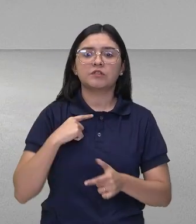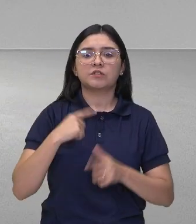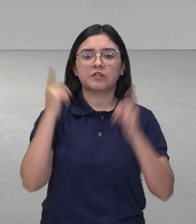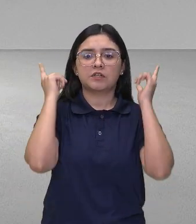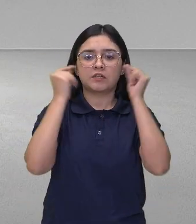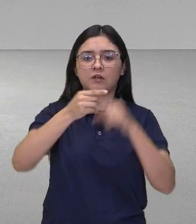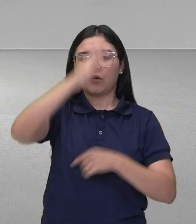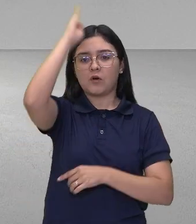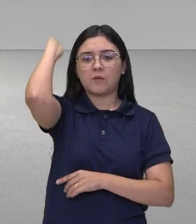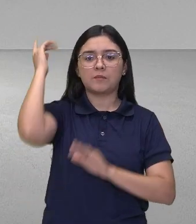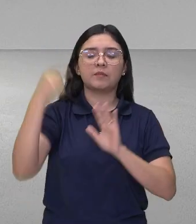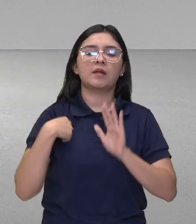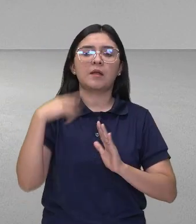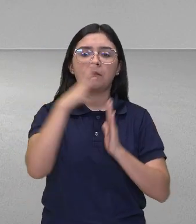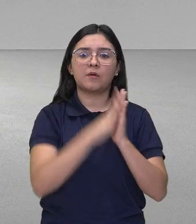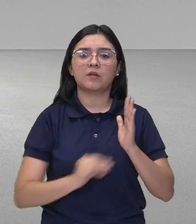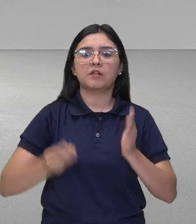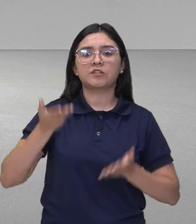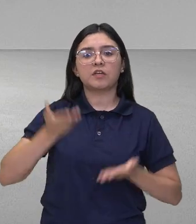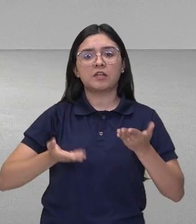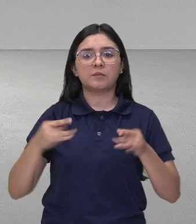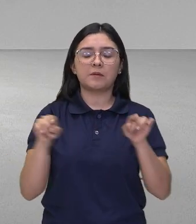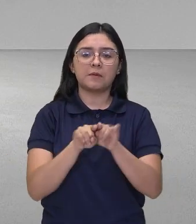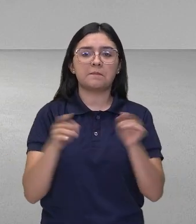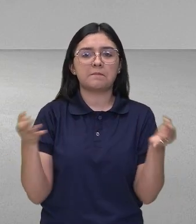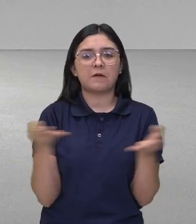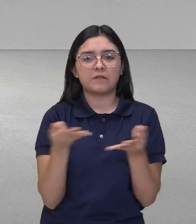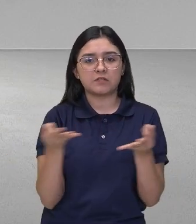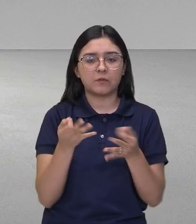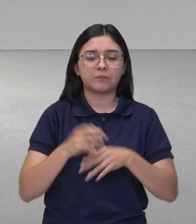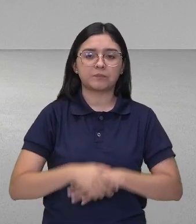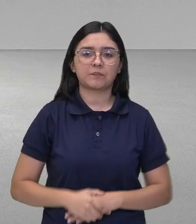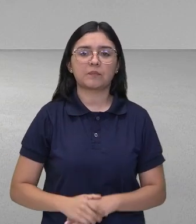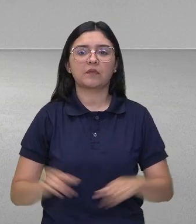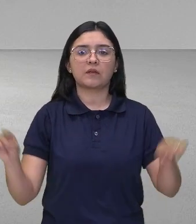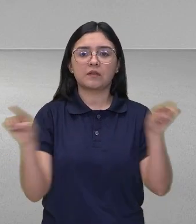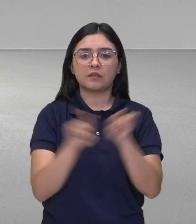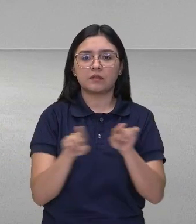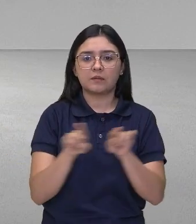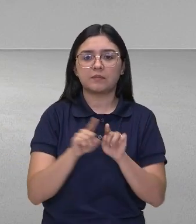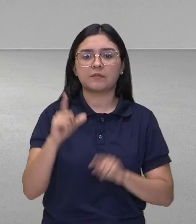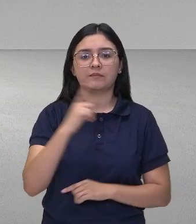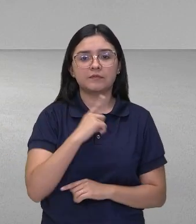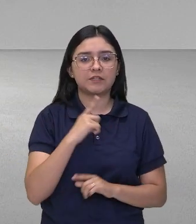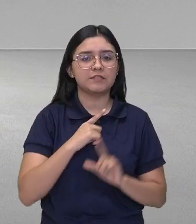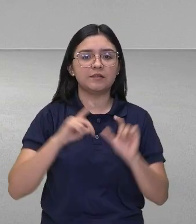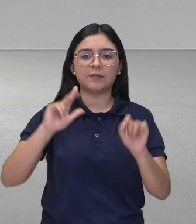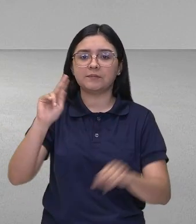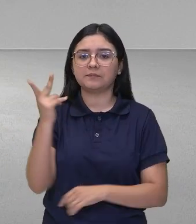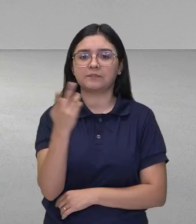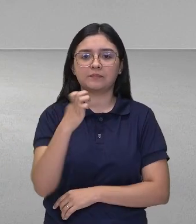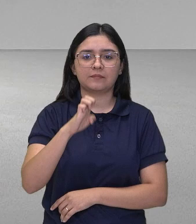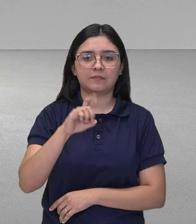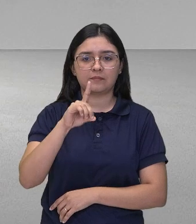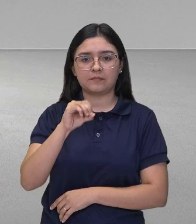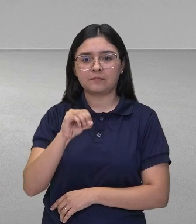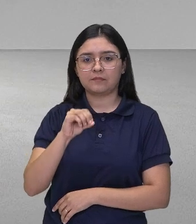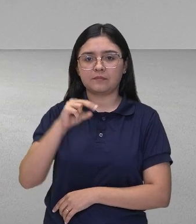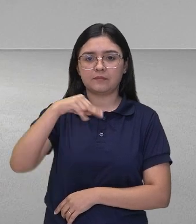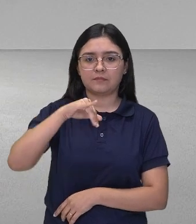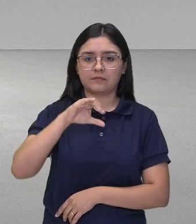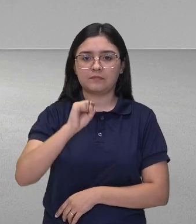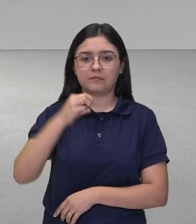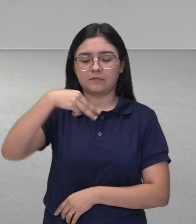de equilíbrio e perfeição. Temos, então, também o hedonismo, que consistia